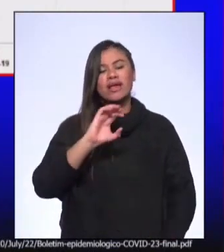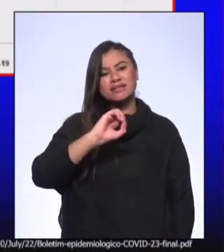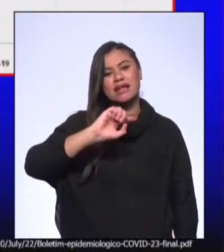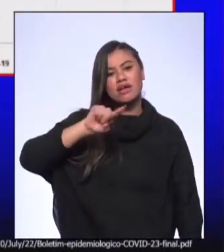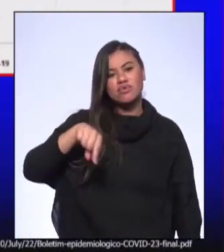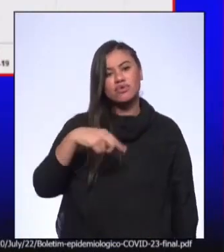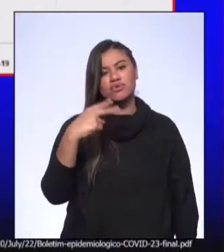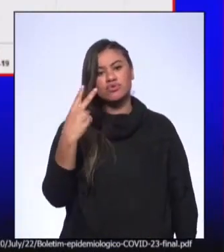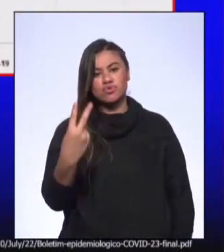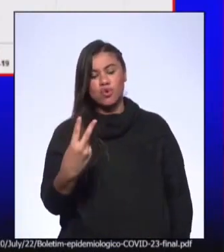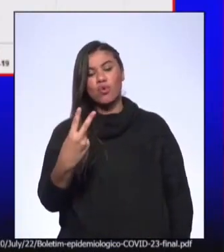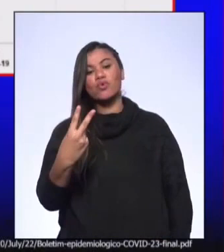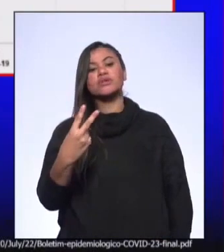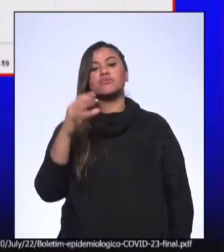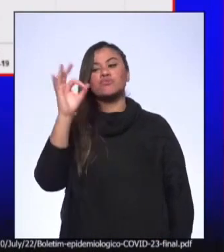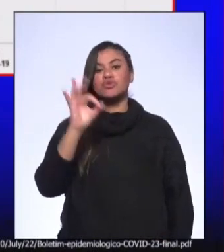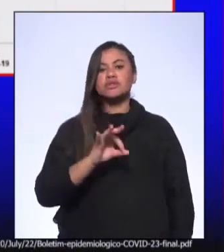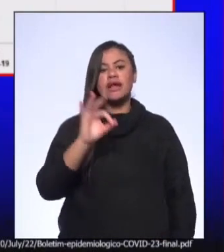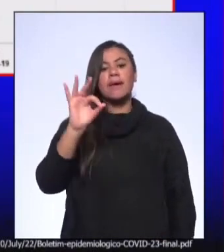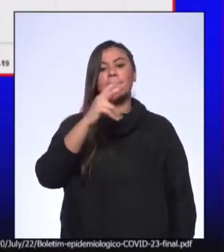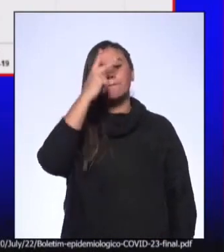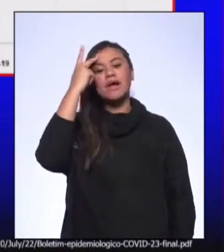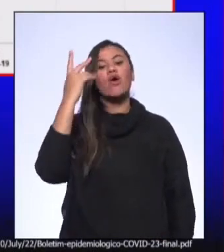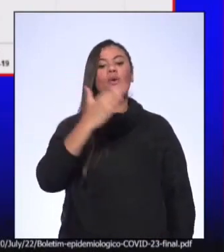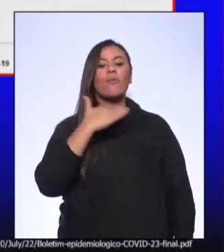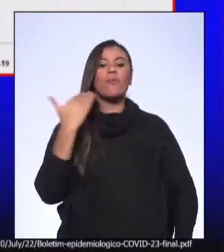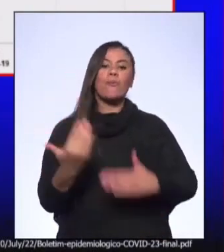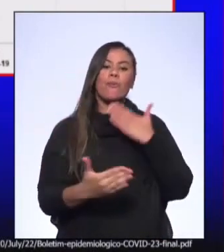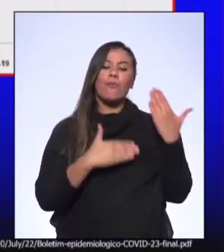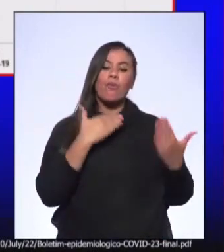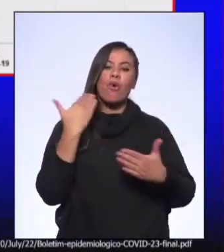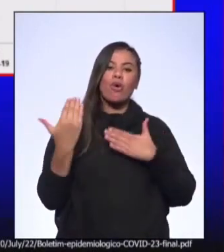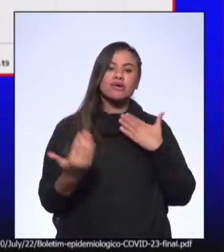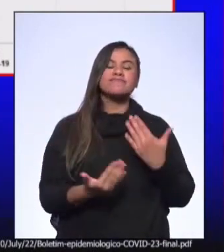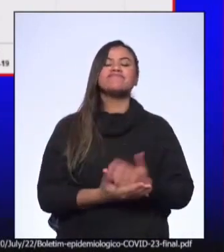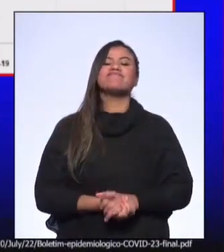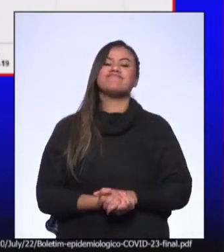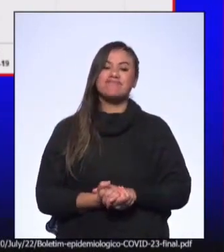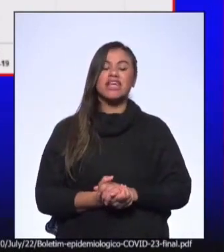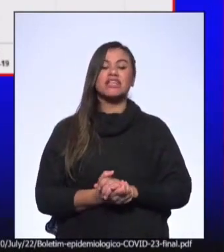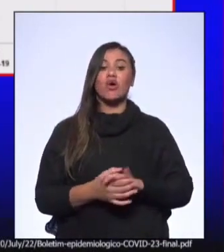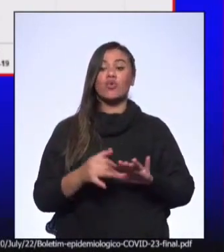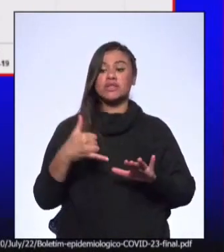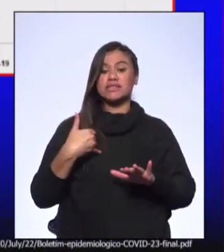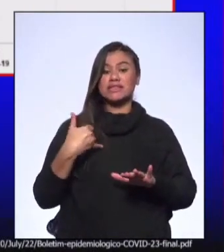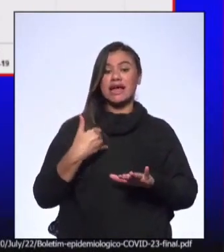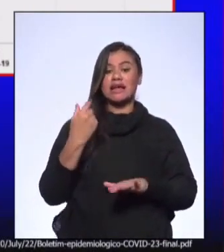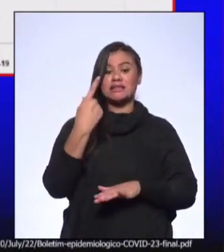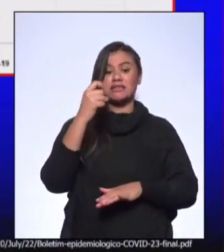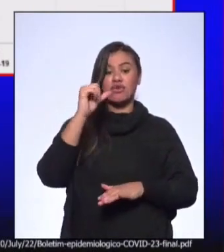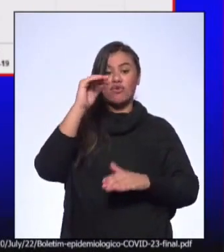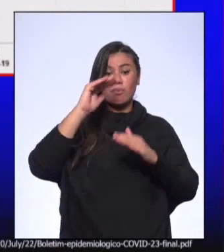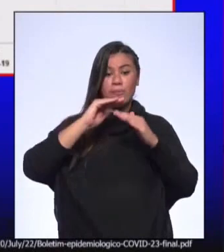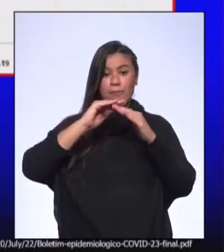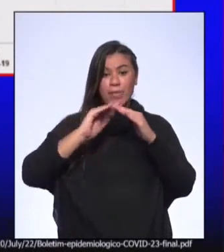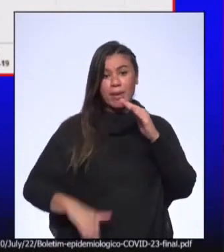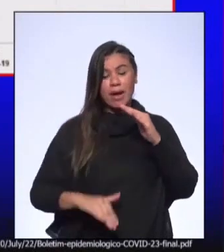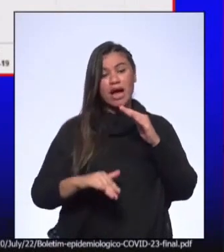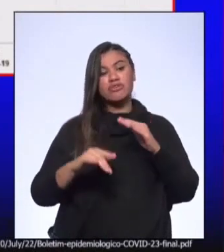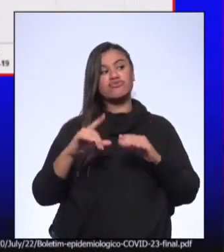0,2% do total de mortes, ou seja, para cada morte abaixo de 19 anos, a gente tem outras 500